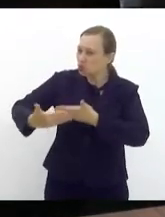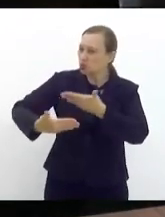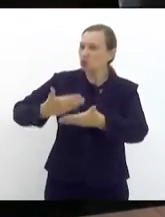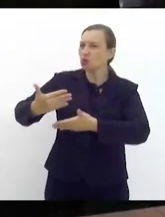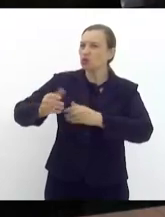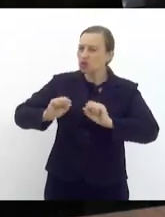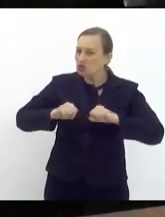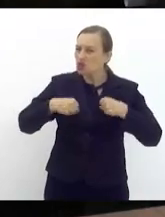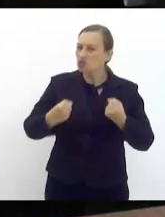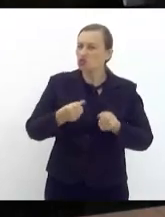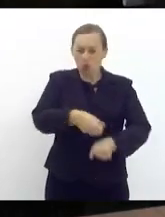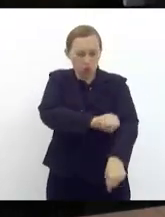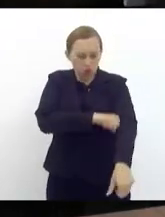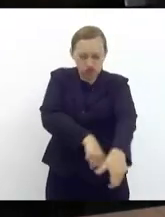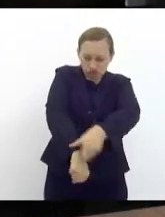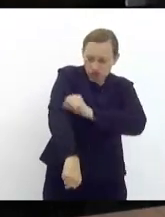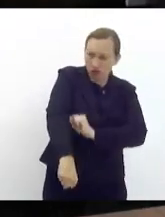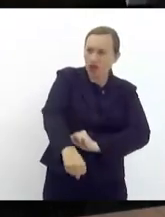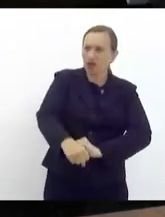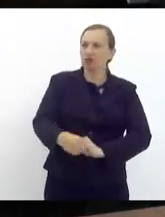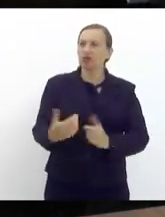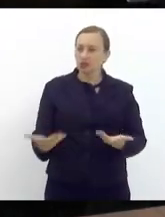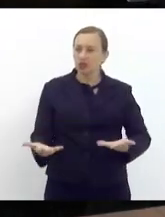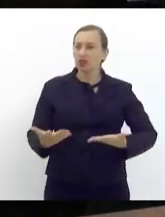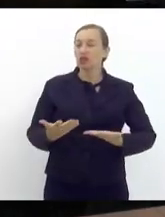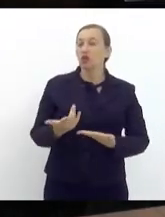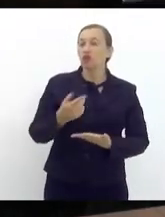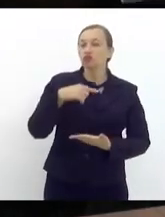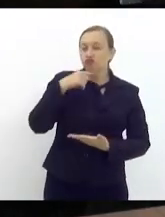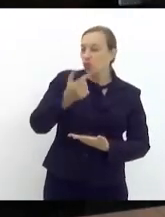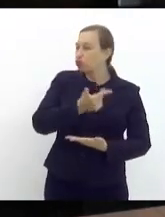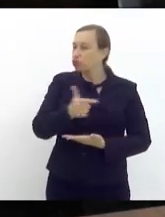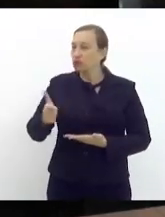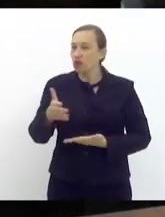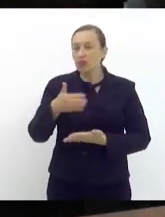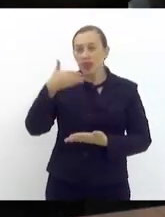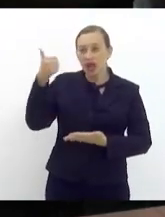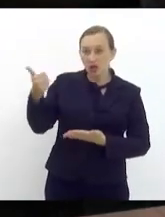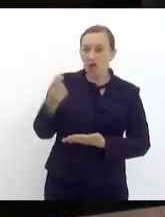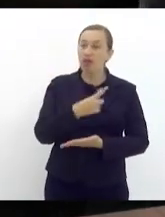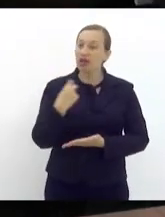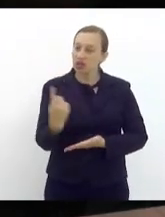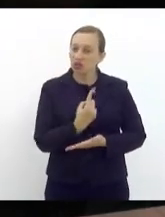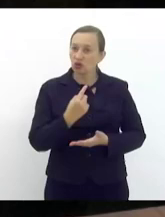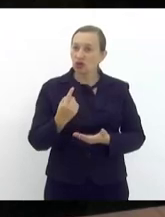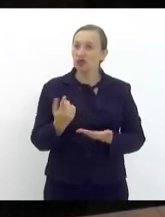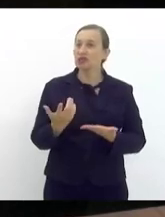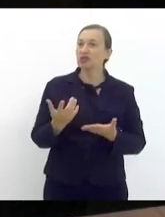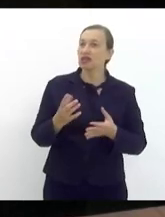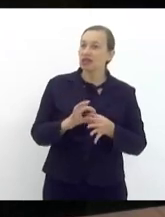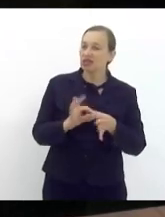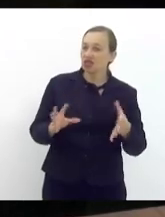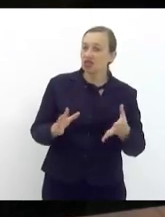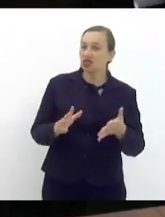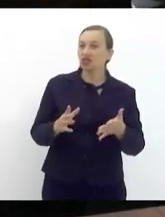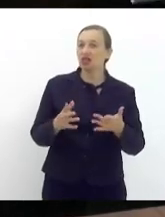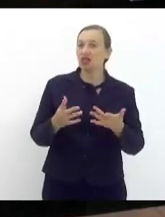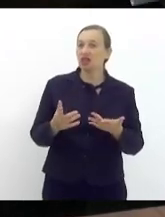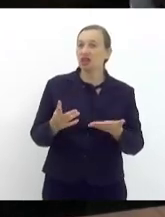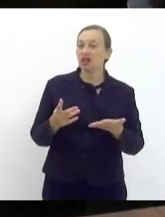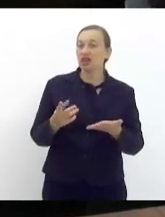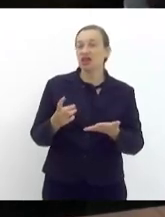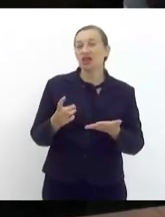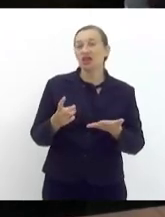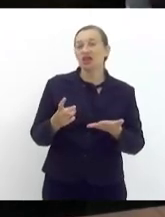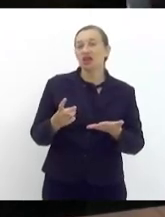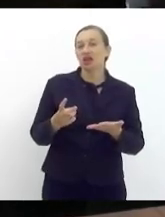serviço público. Eu não tenho dúvida que... ele vai fazer o melhor para que a gente deixe de ter essa supervia, que é essa